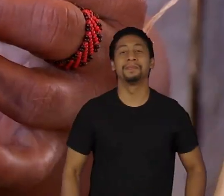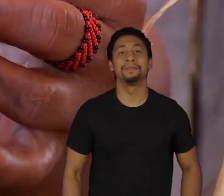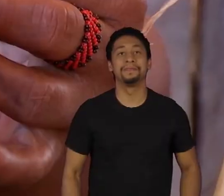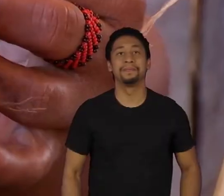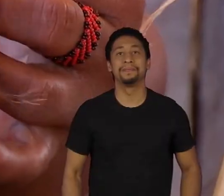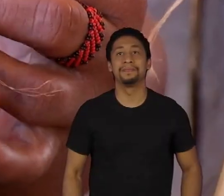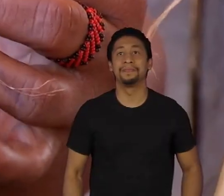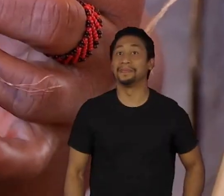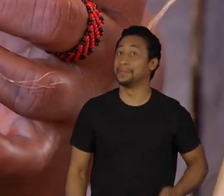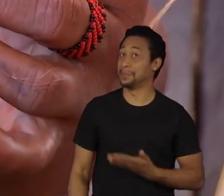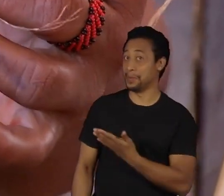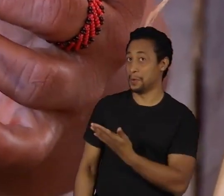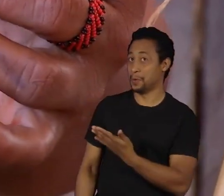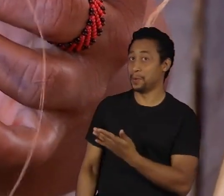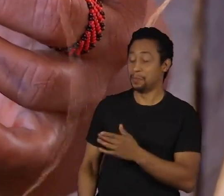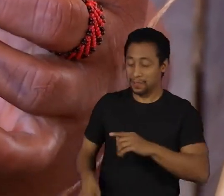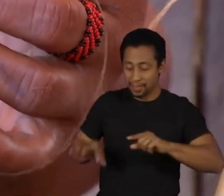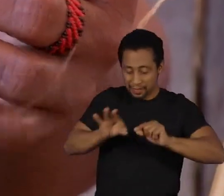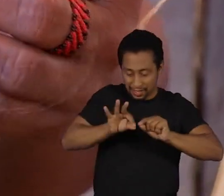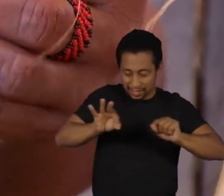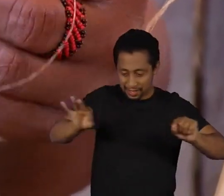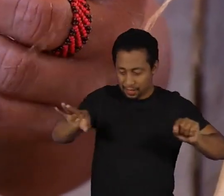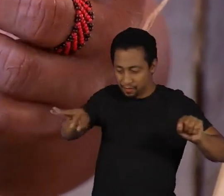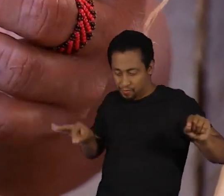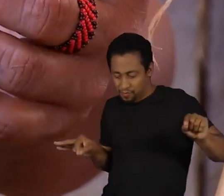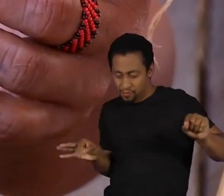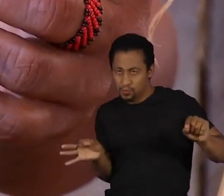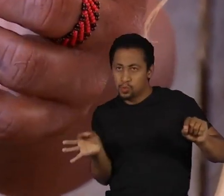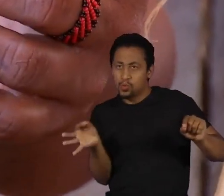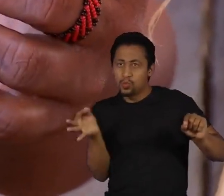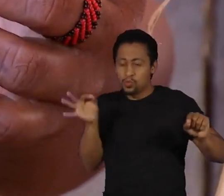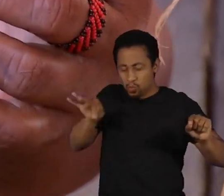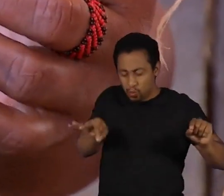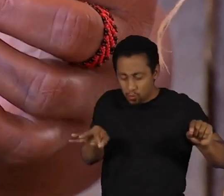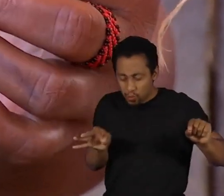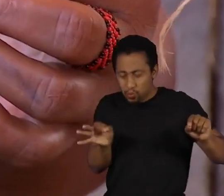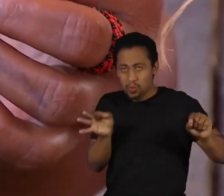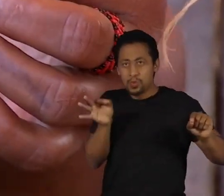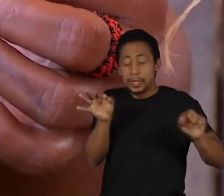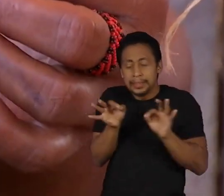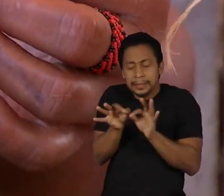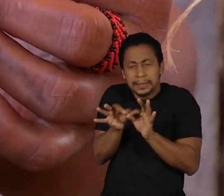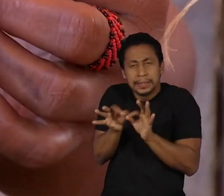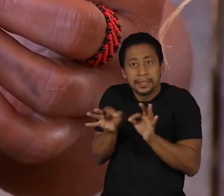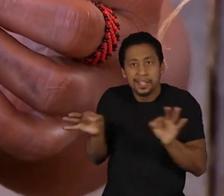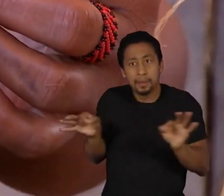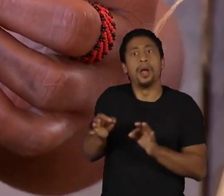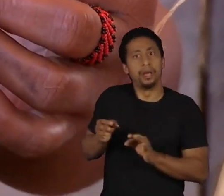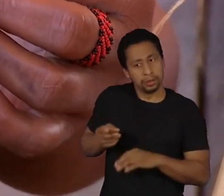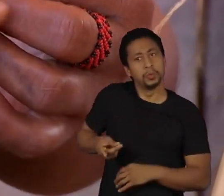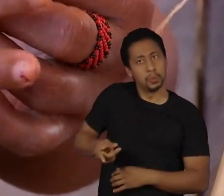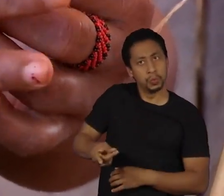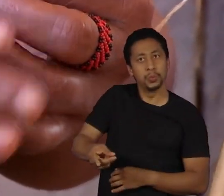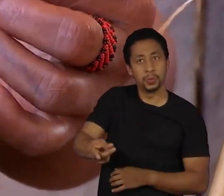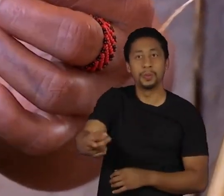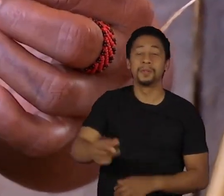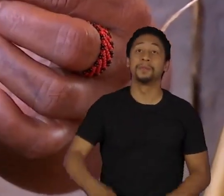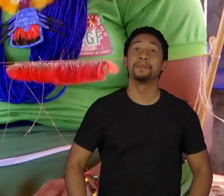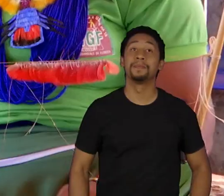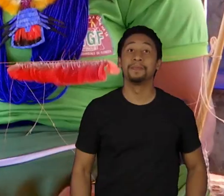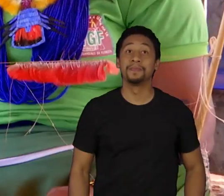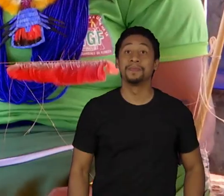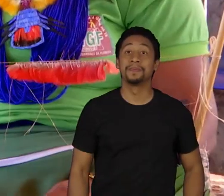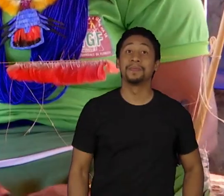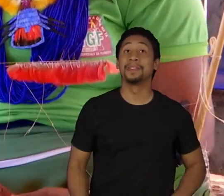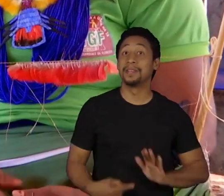A trama da agulha com fio tece o adorno, ao mesmo tempo frágil e eterno. Eu me sinto assim feliz, né?